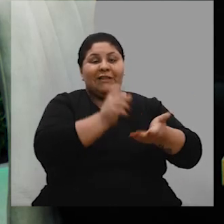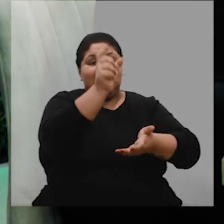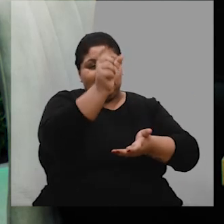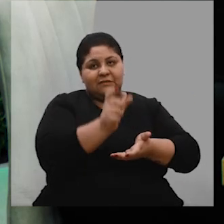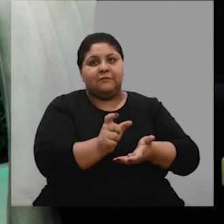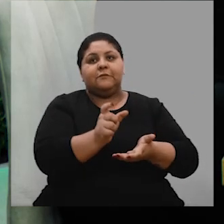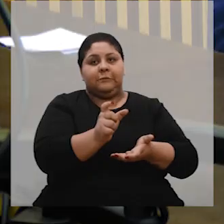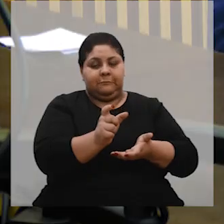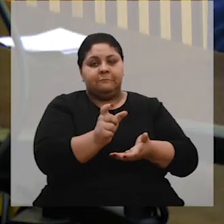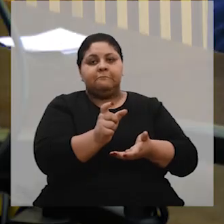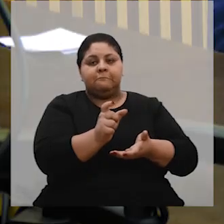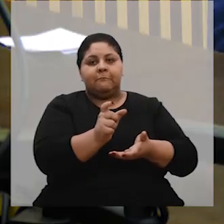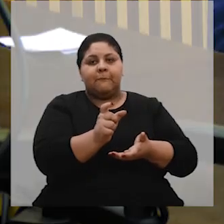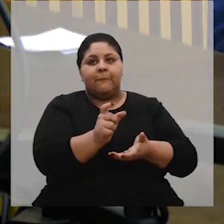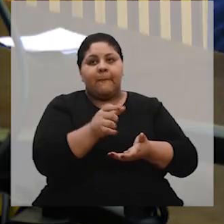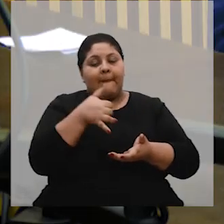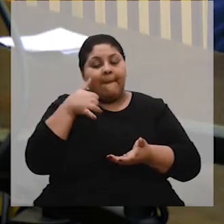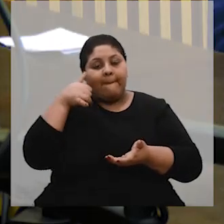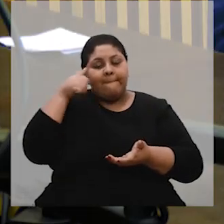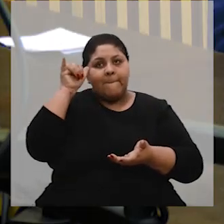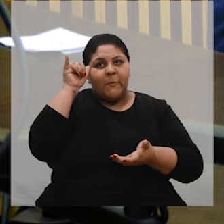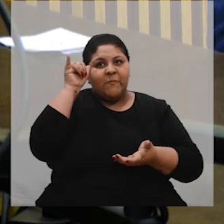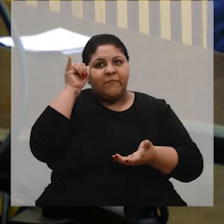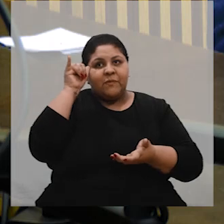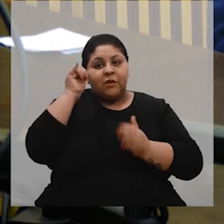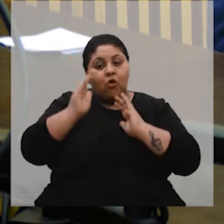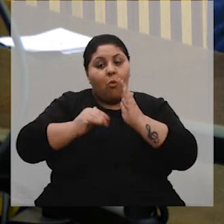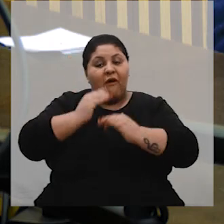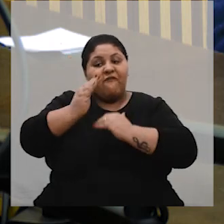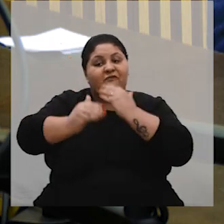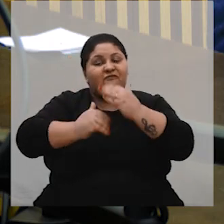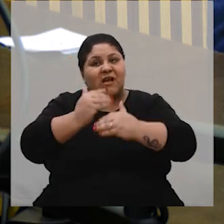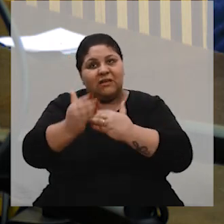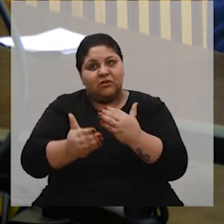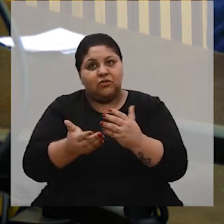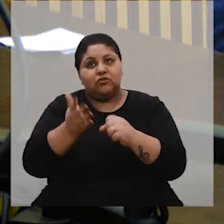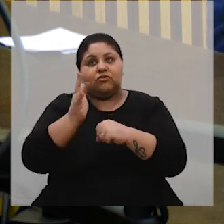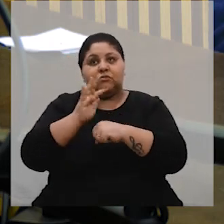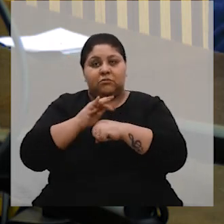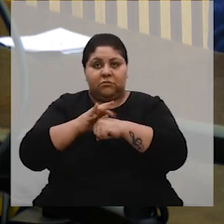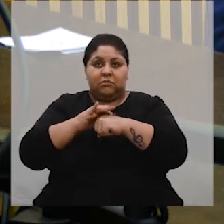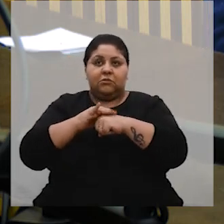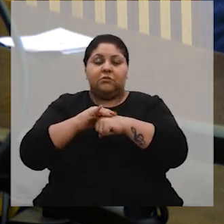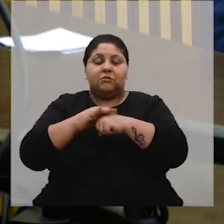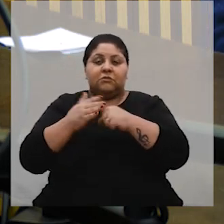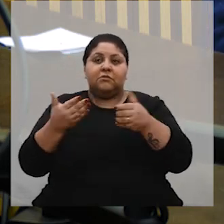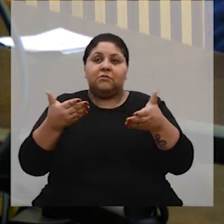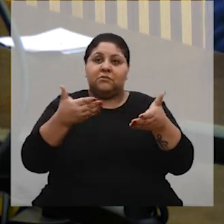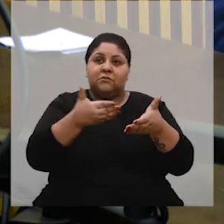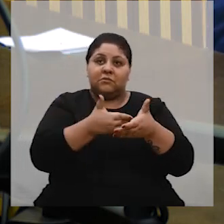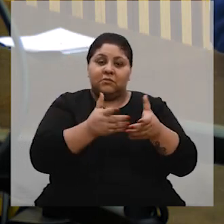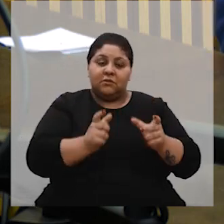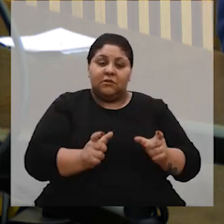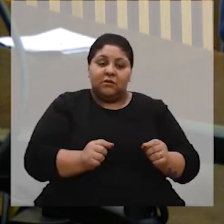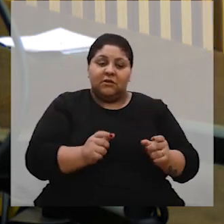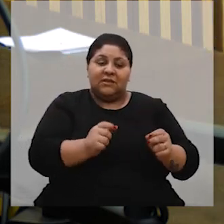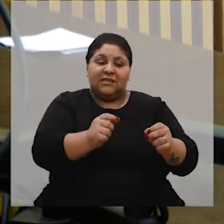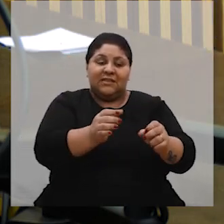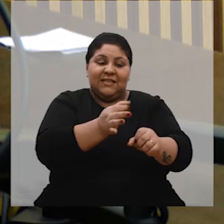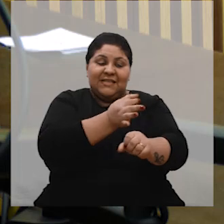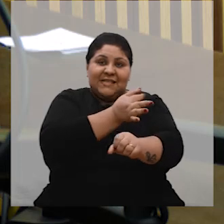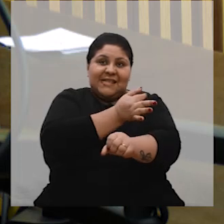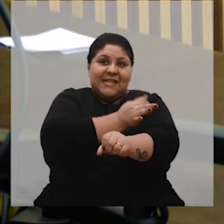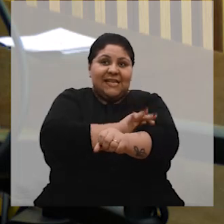nesses pacientes são justamente para evitar o avanço da doença e até chegar nesse ponto do câncer das células